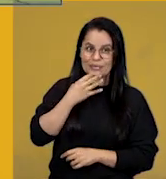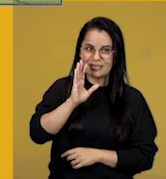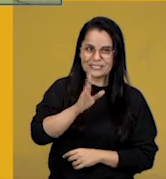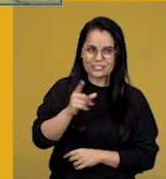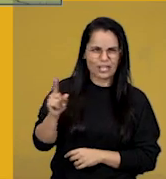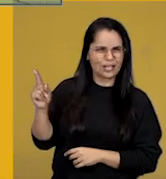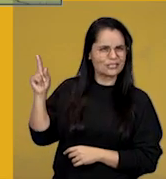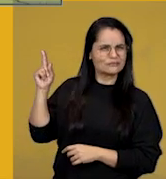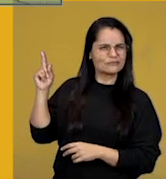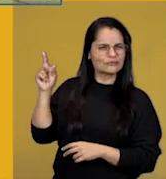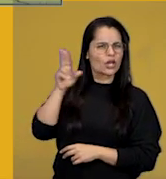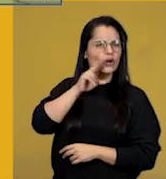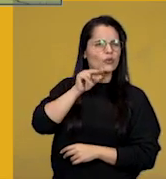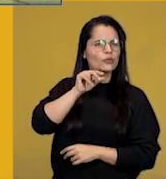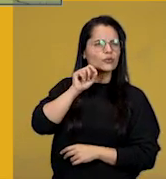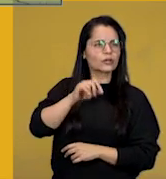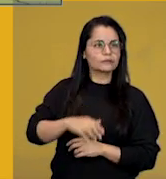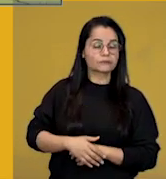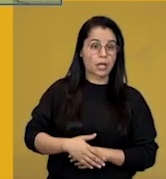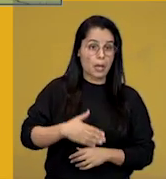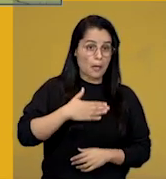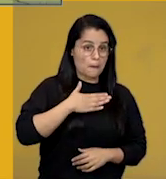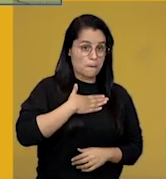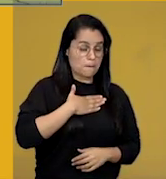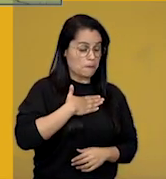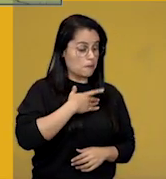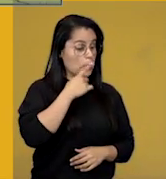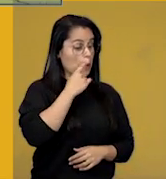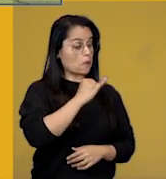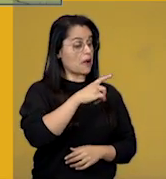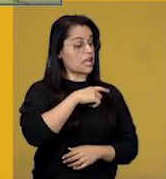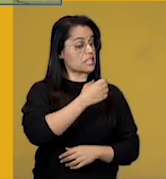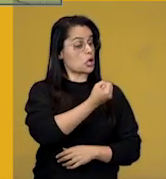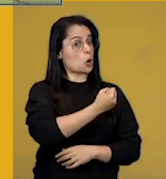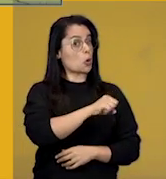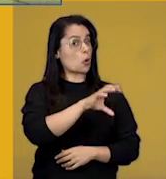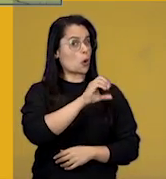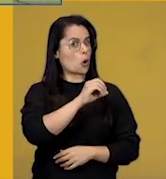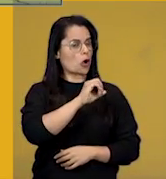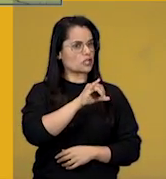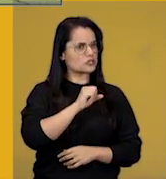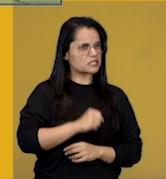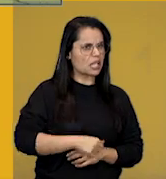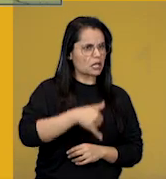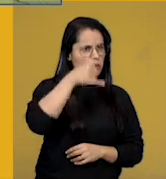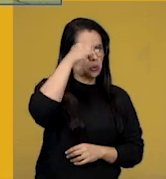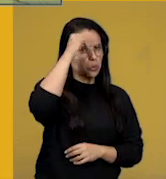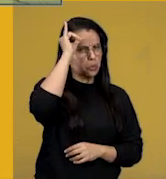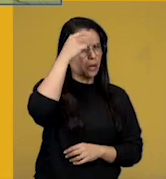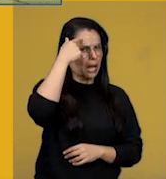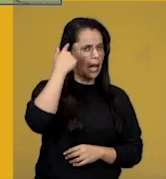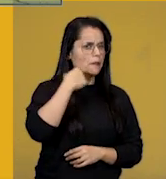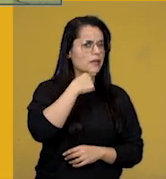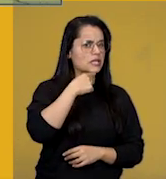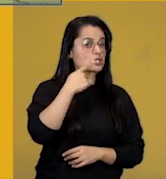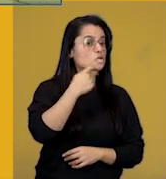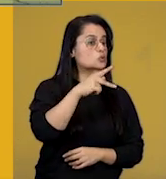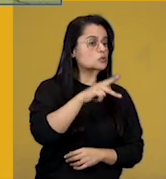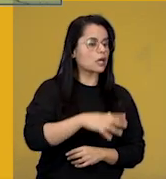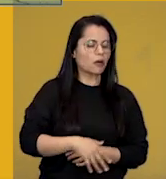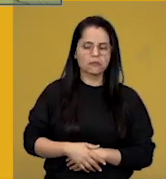ver o que eles estão falando? Meu pai tem 800 cabeças de gado. E o